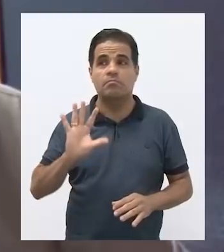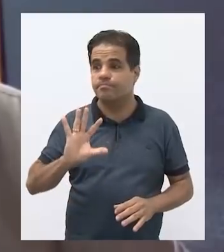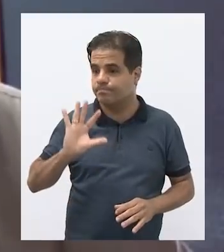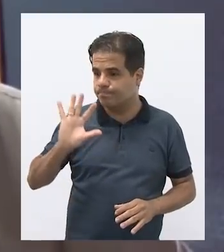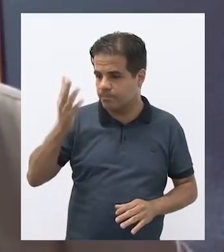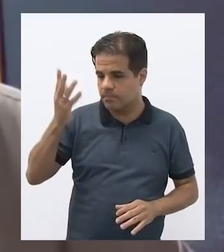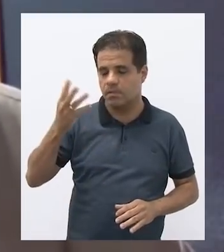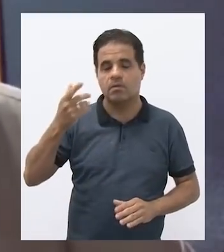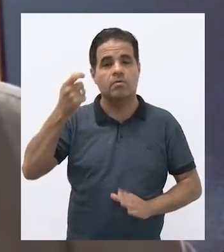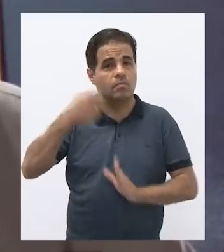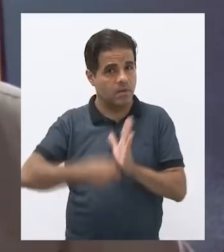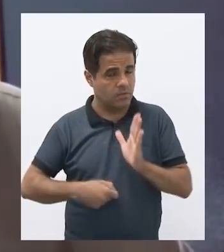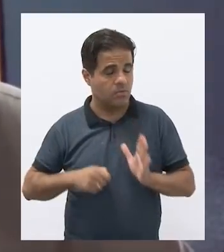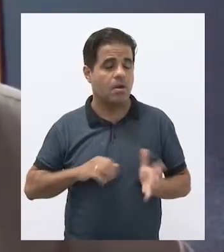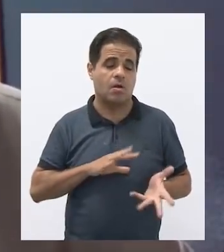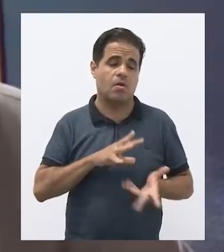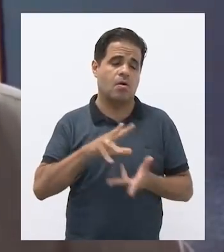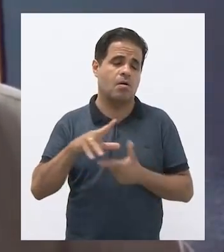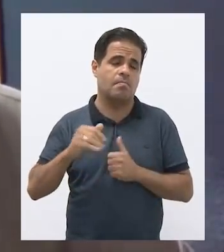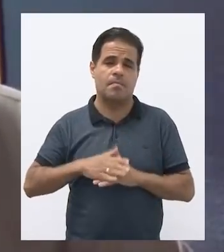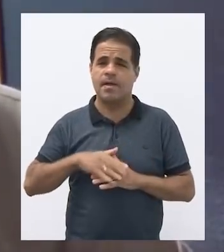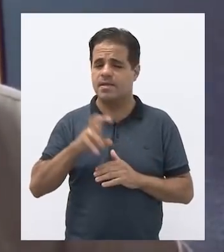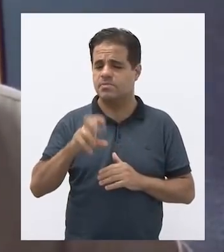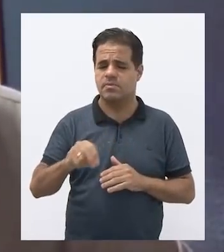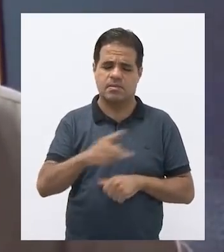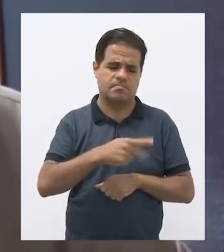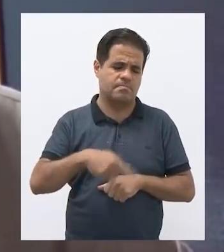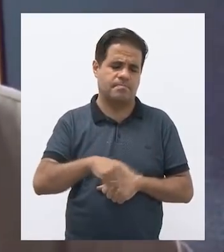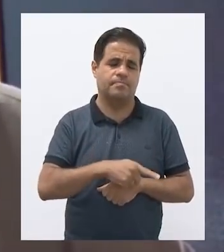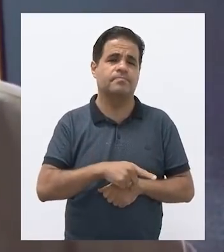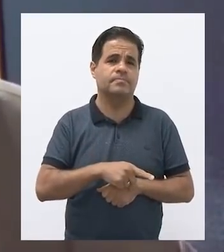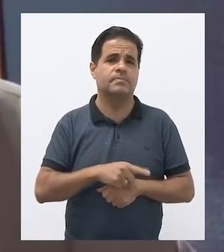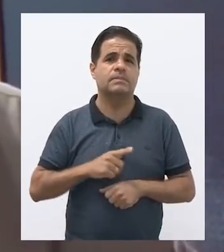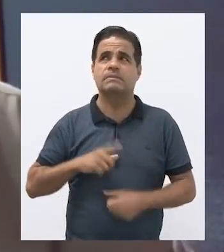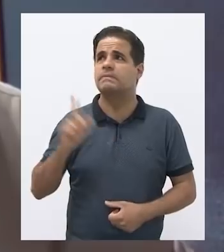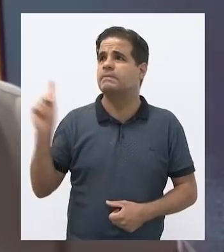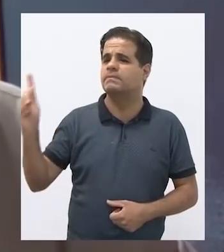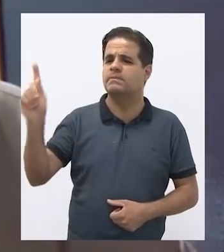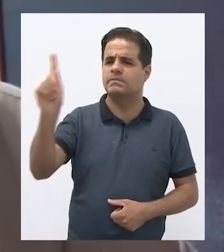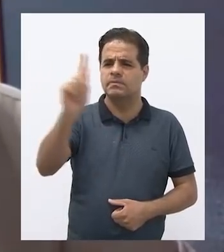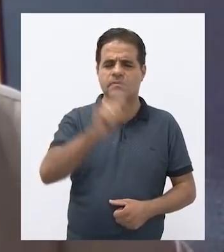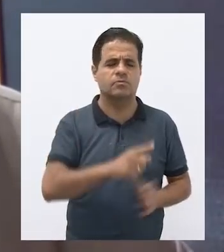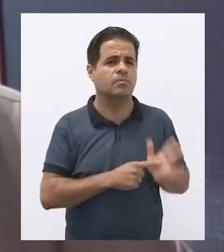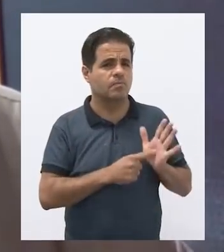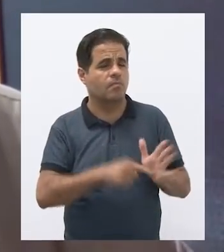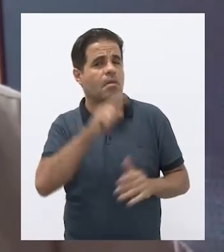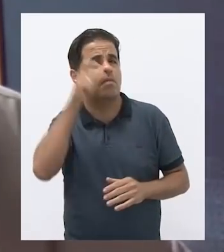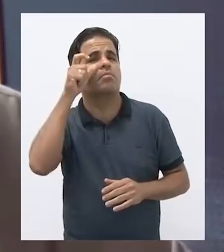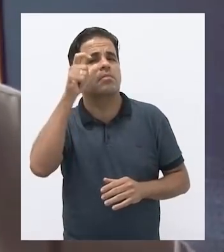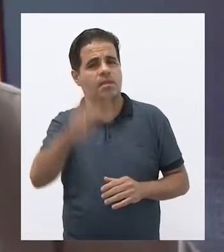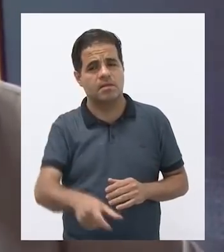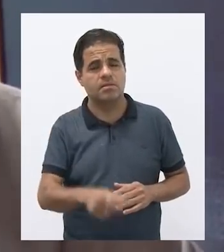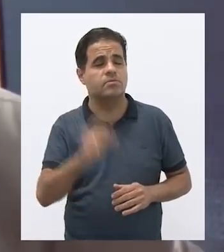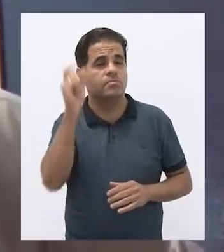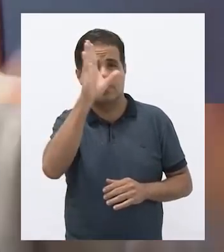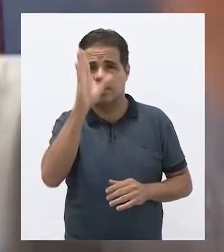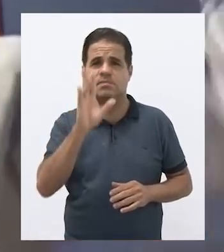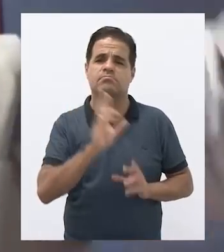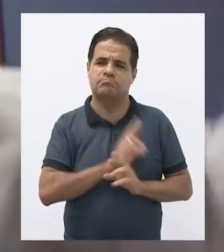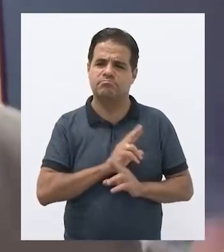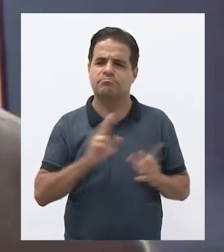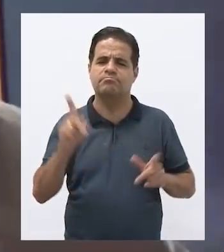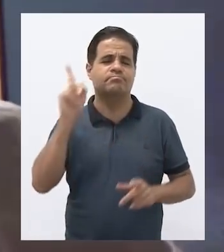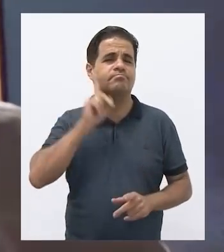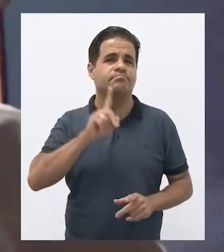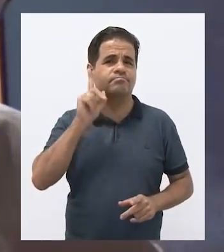E o relatório é global, pega mais de 50 países, então a gente tem aí uma amostra bem interessante. O Brasil é diferente dos